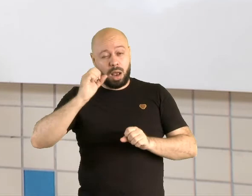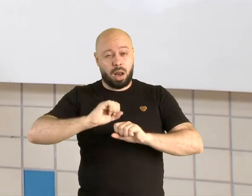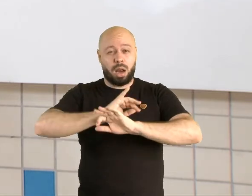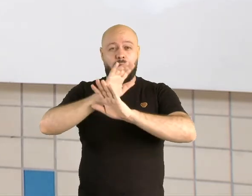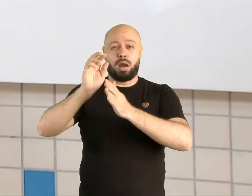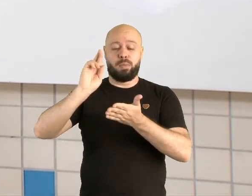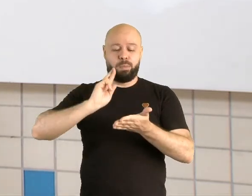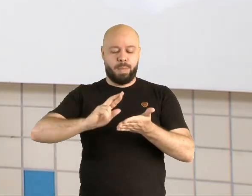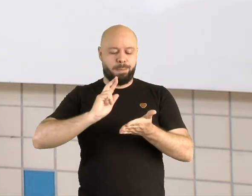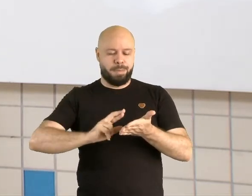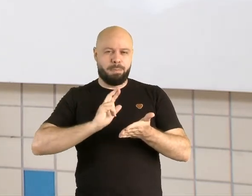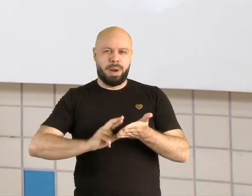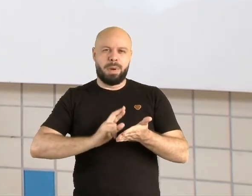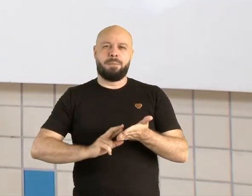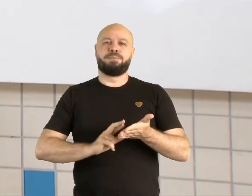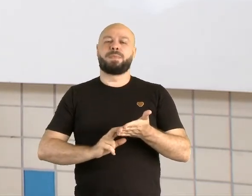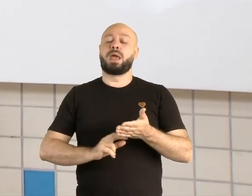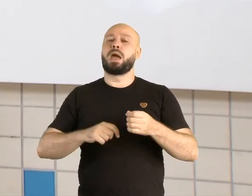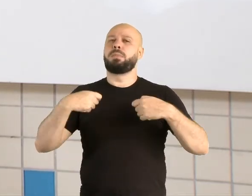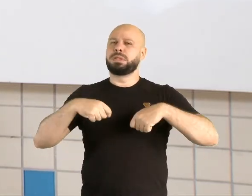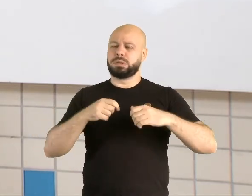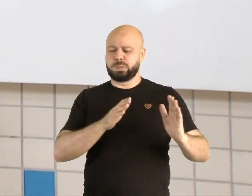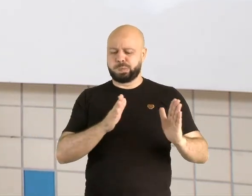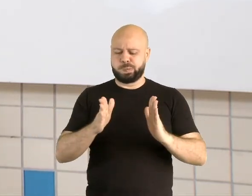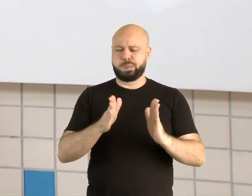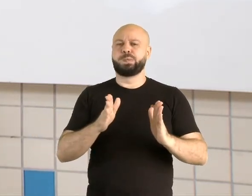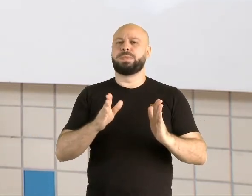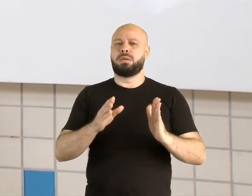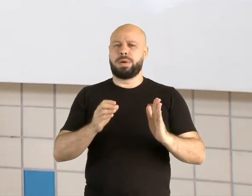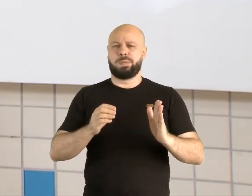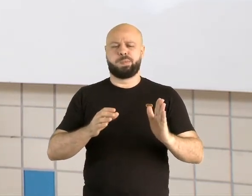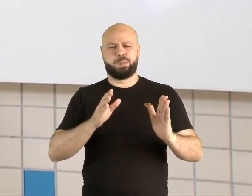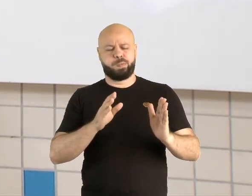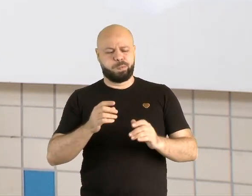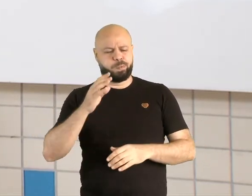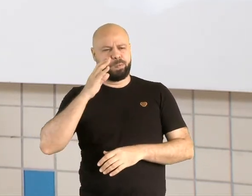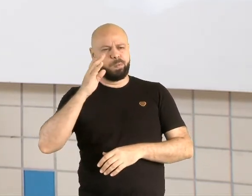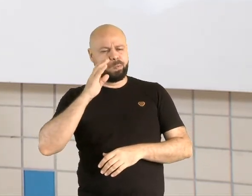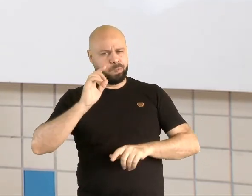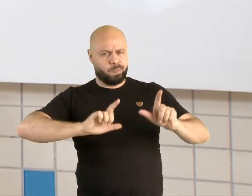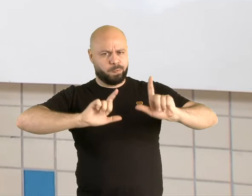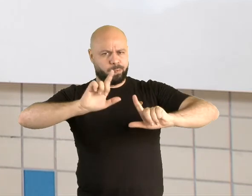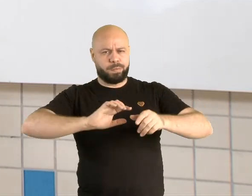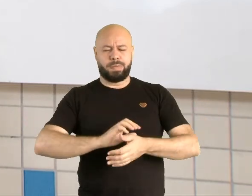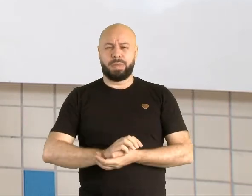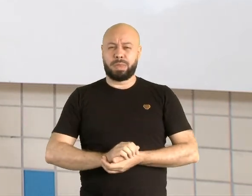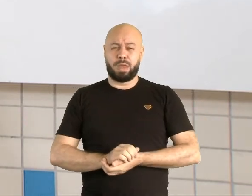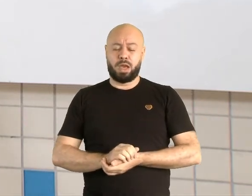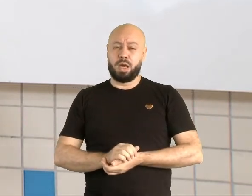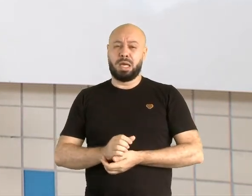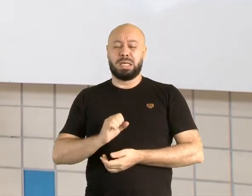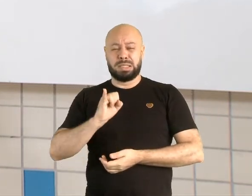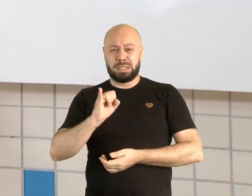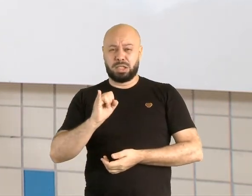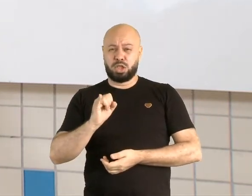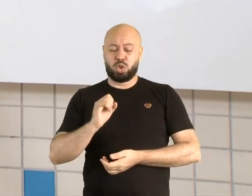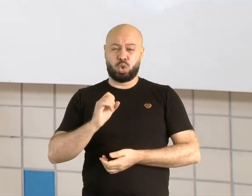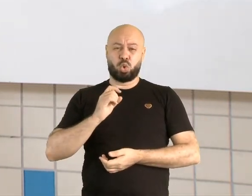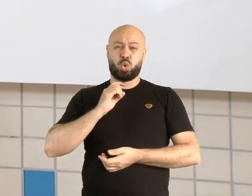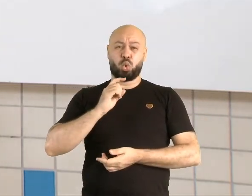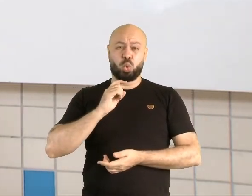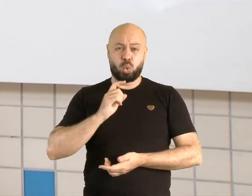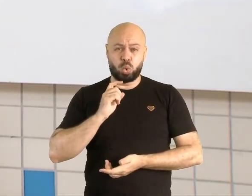questão de você tirar aquele tempinho e assistir às aulas. Se você não conseguiu acompanhar o